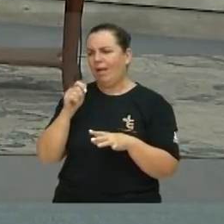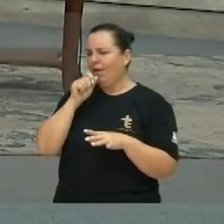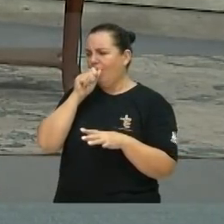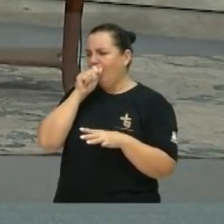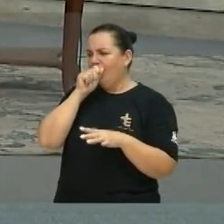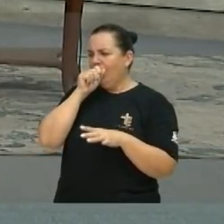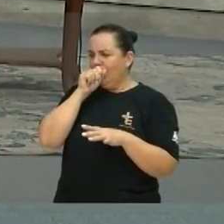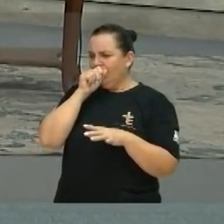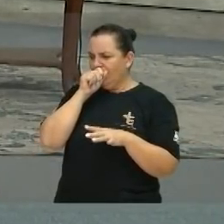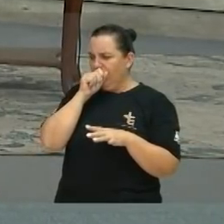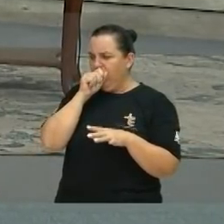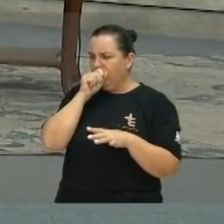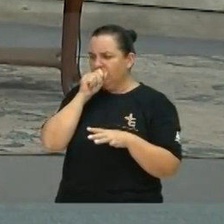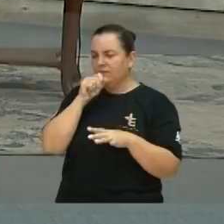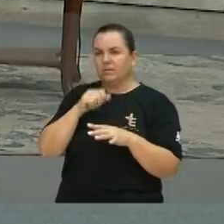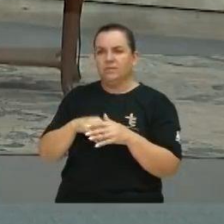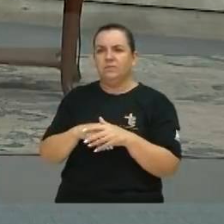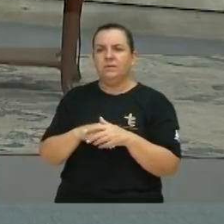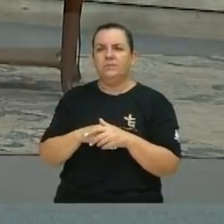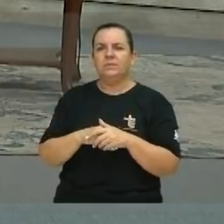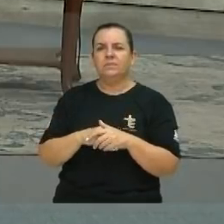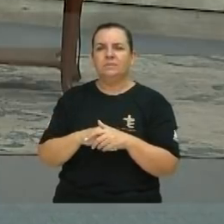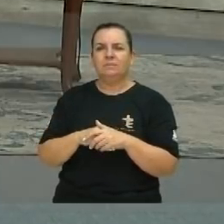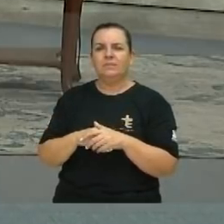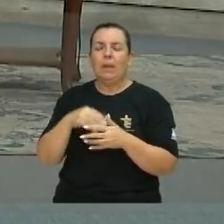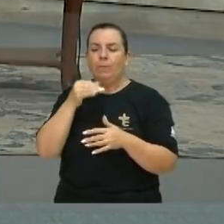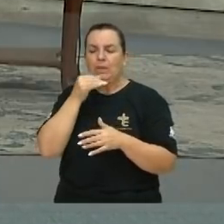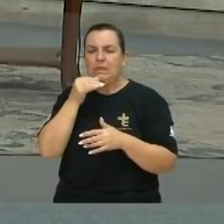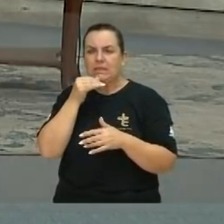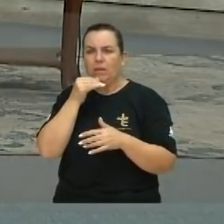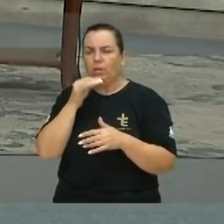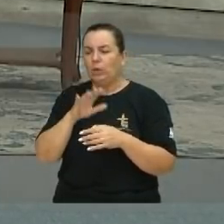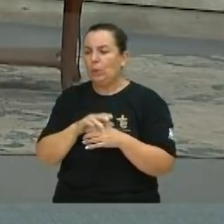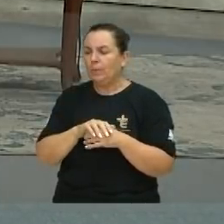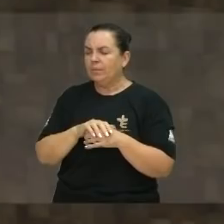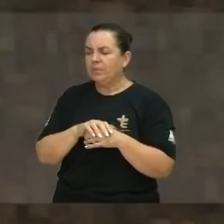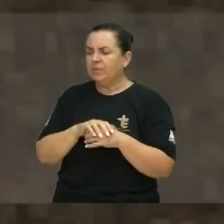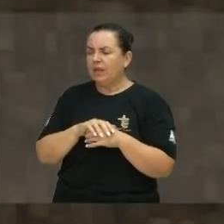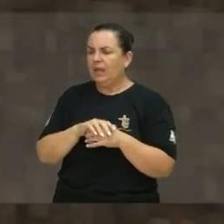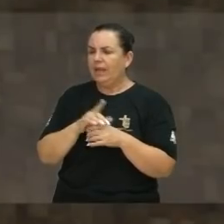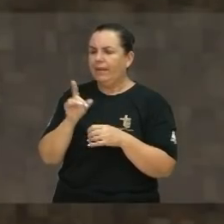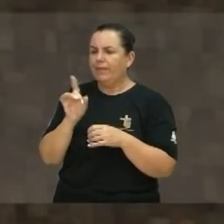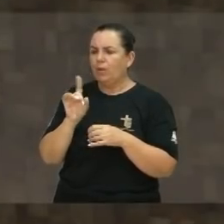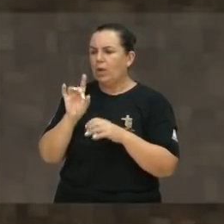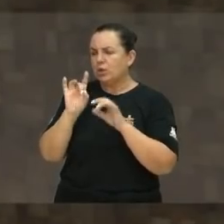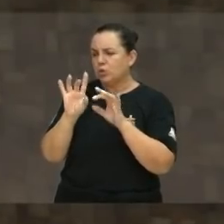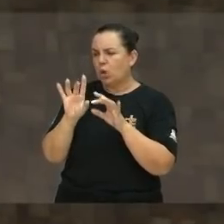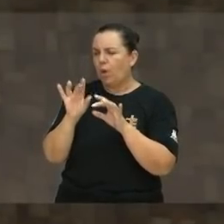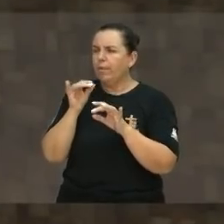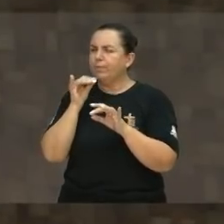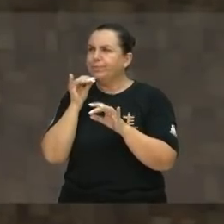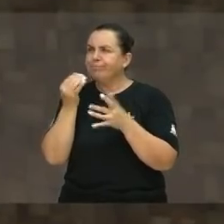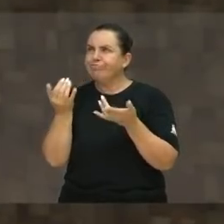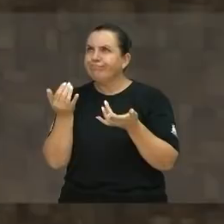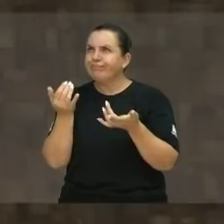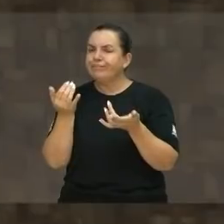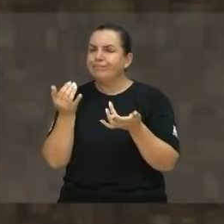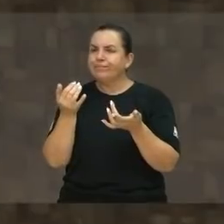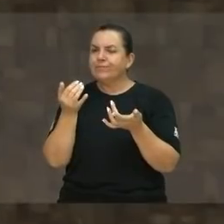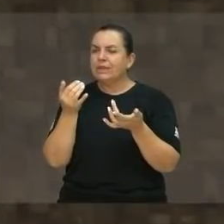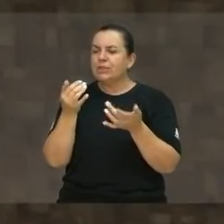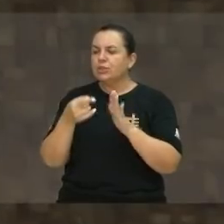ele não o faz numa forma de como um caminho de situar os seus